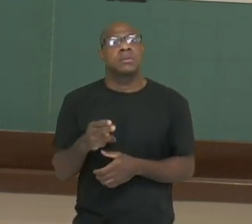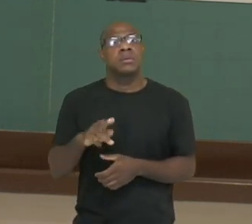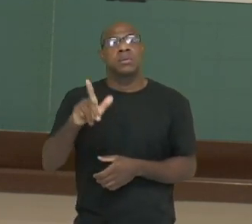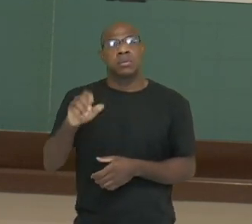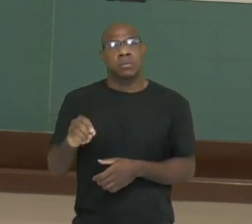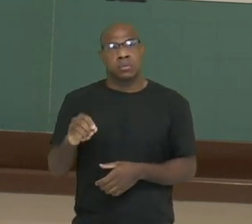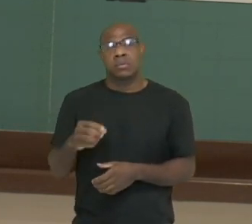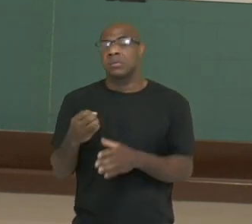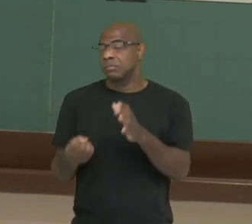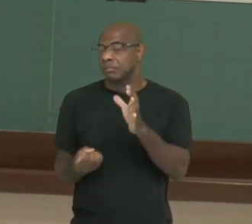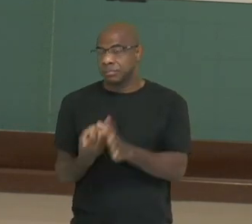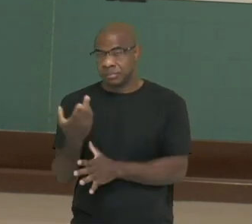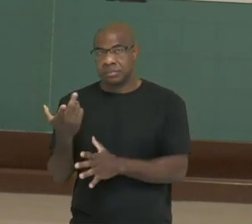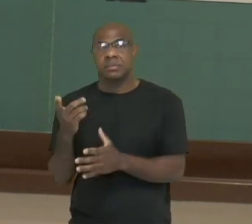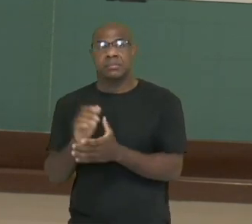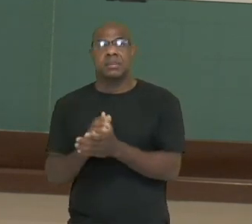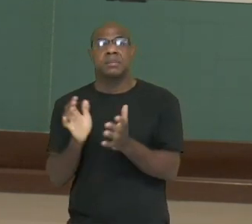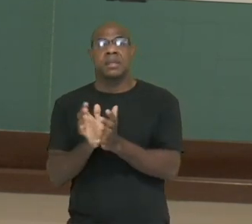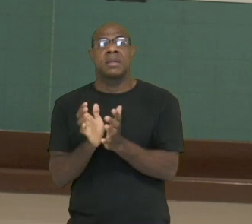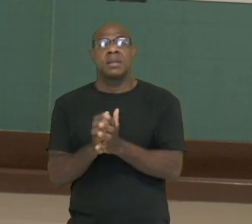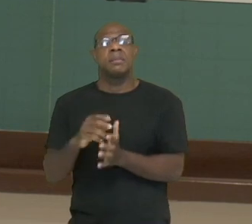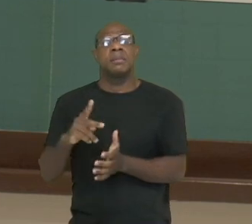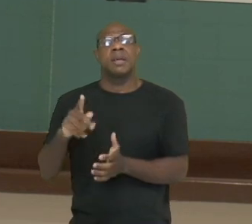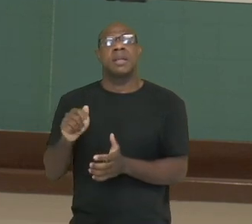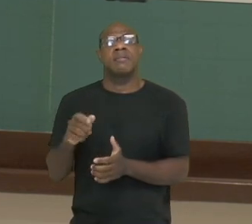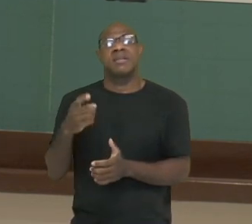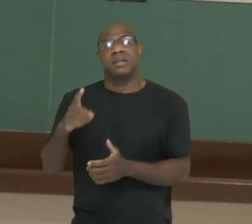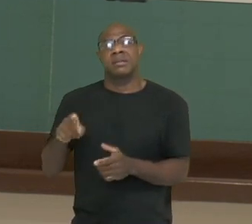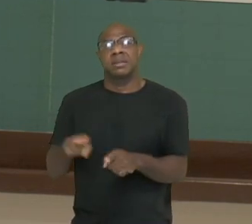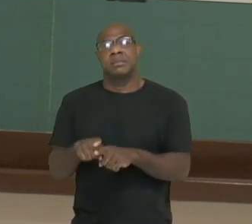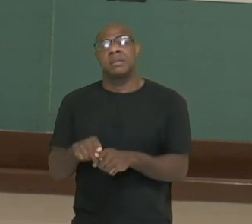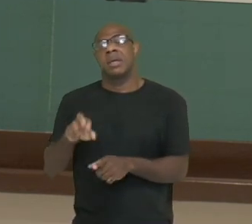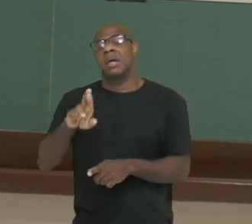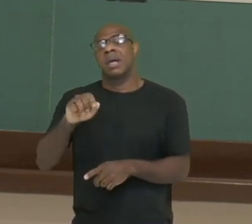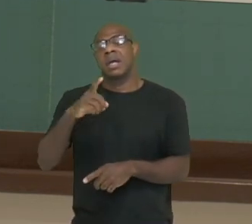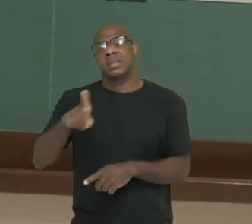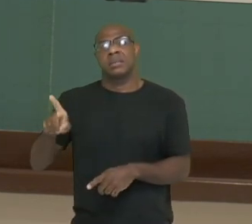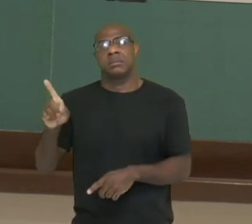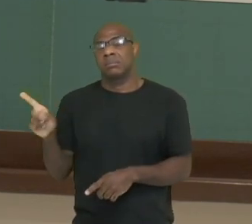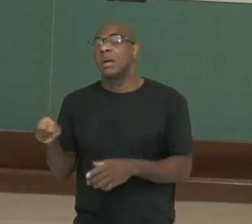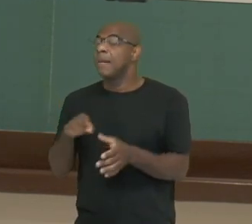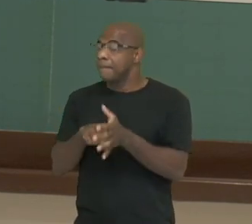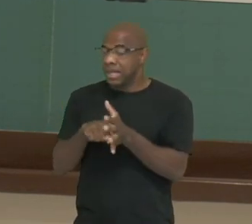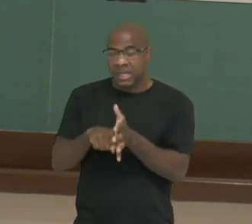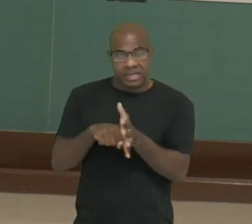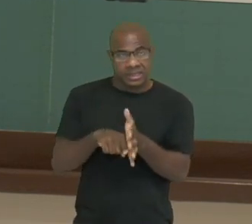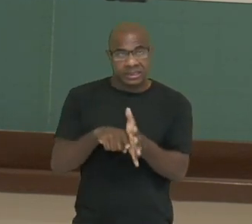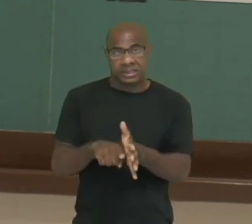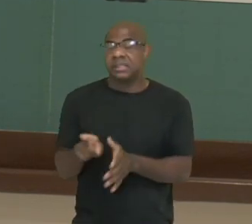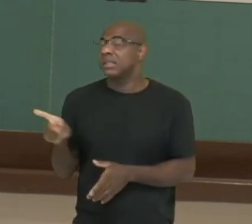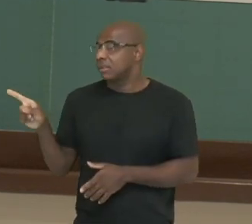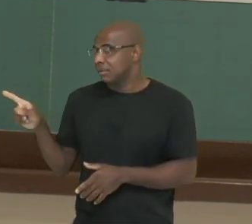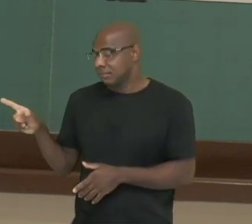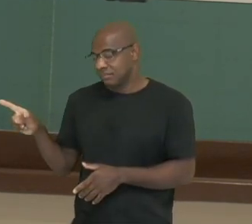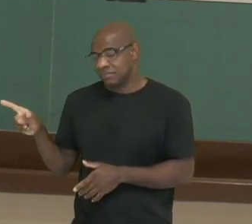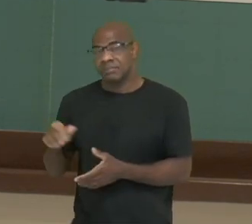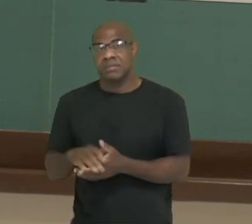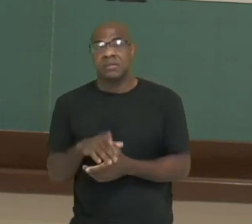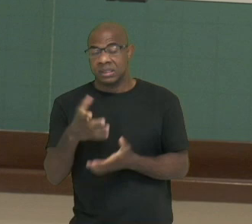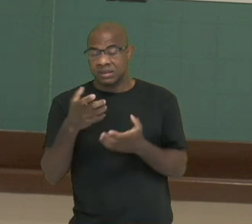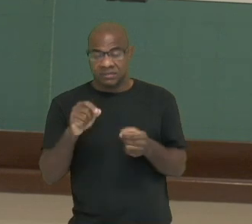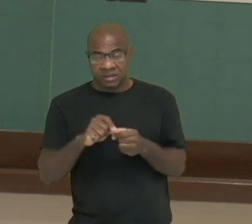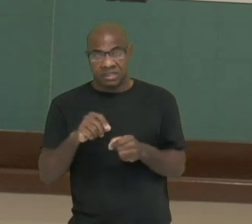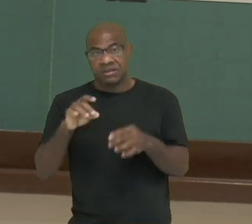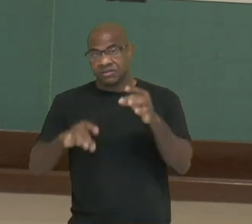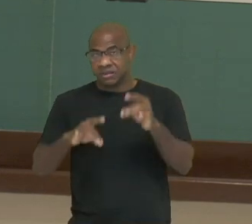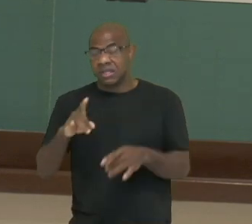Mengarelli, criador da companhia Palavração e da Razão Orgânica. Então pesquisem aí a razão orgânica, para quem quer fazer teatro,